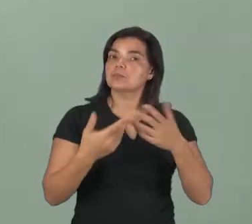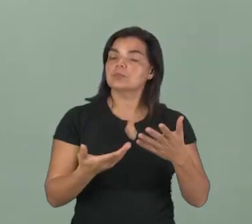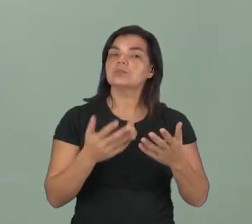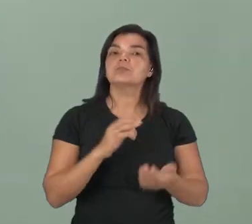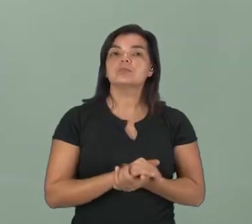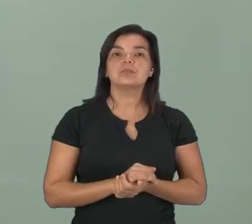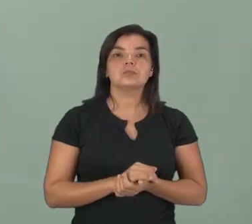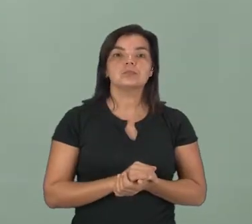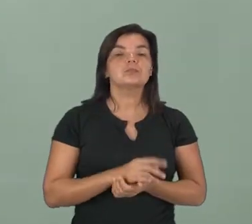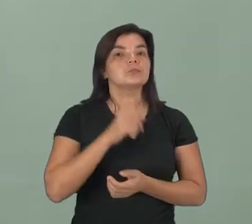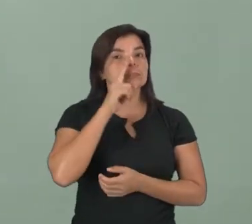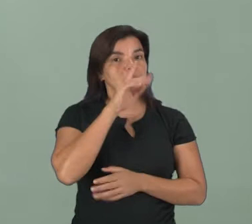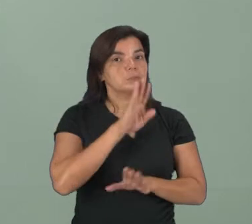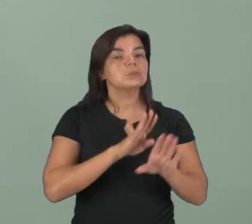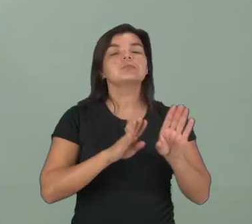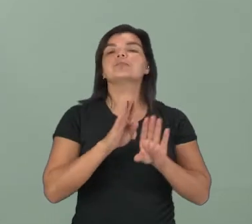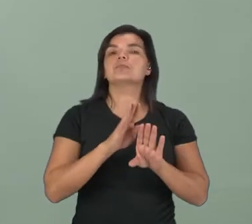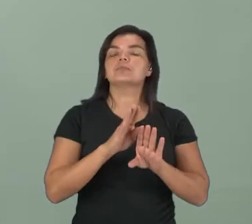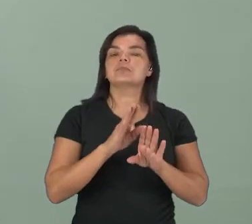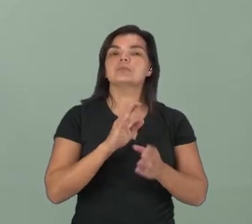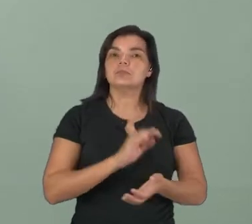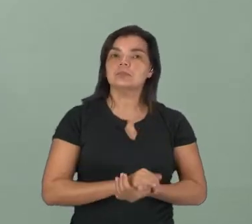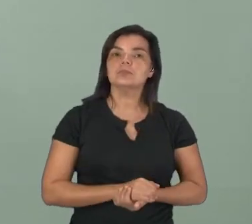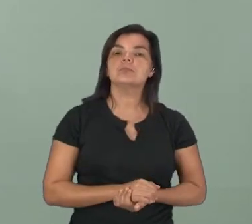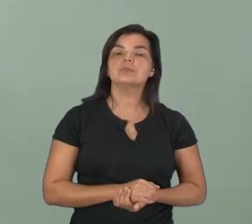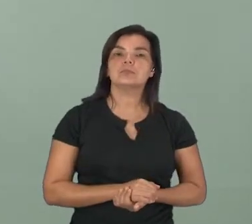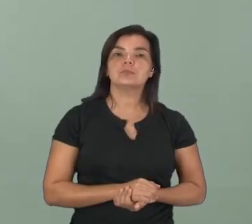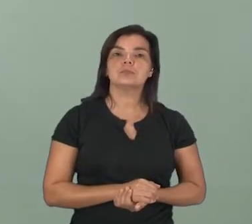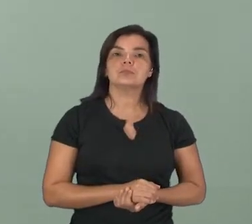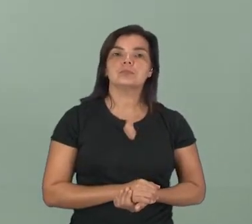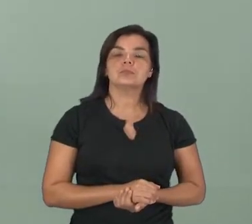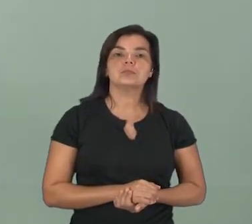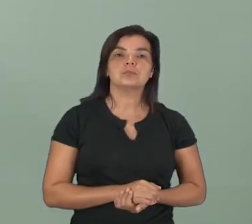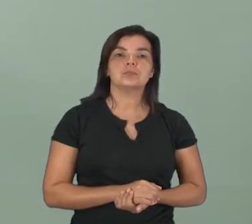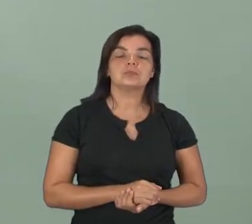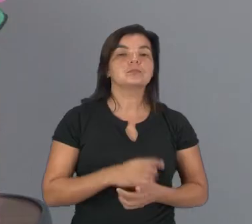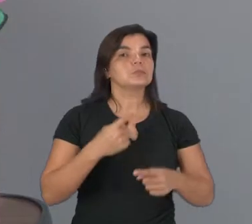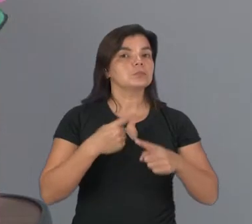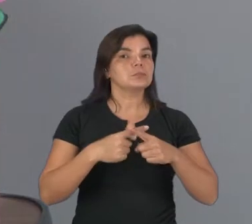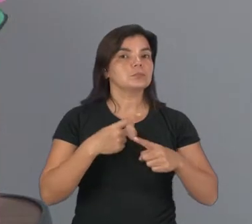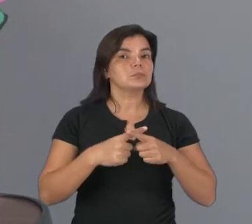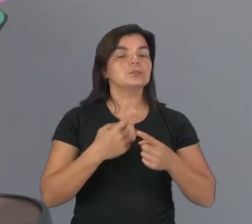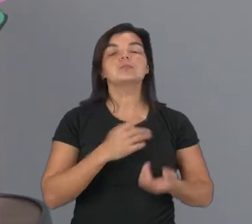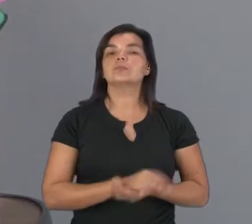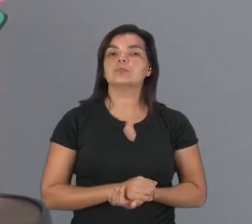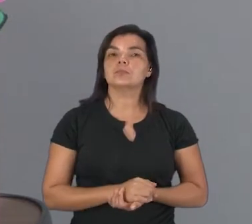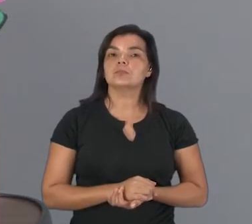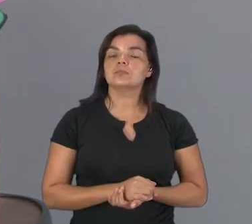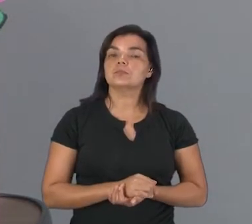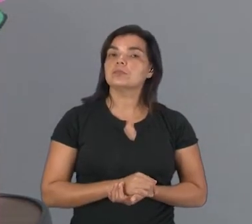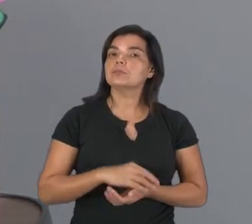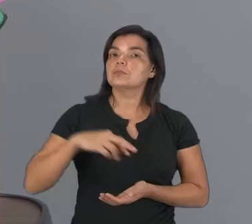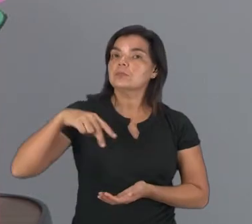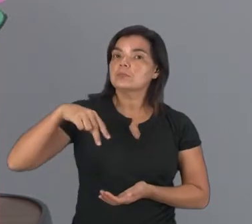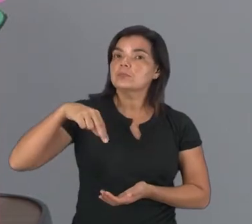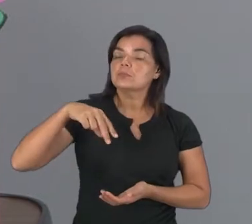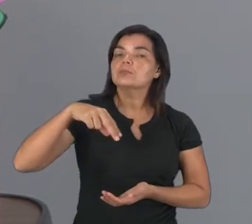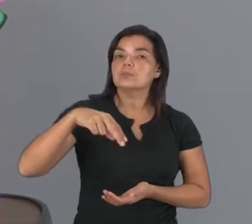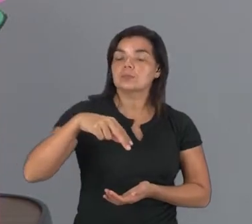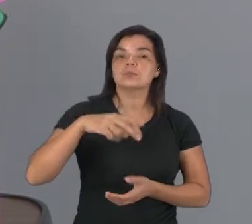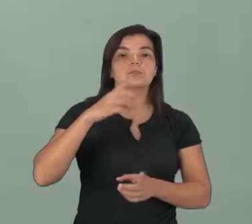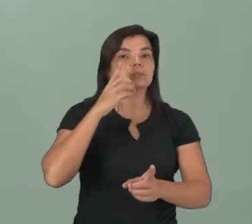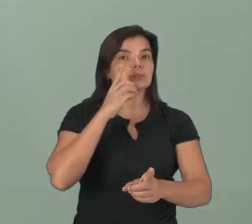ela correu o risco, não é? Ela não poderia, ela correu o risco, porque neste percurso